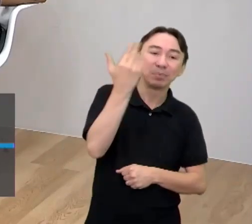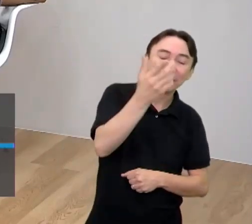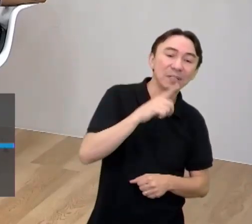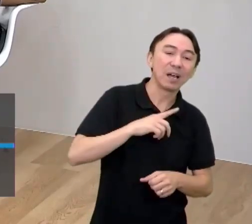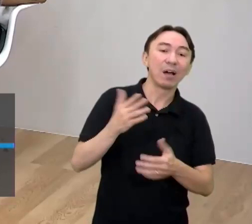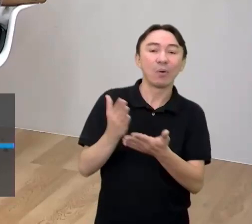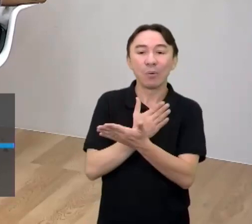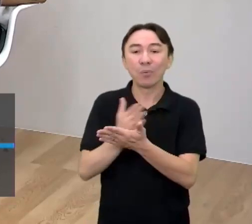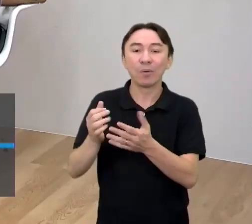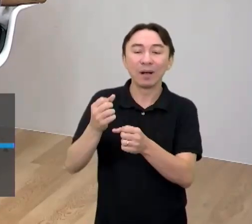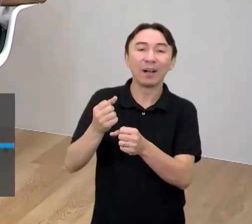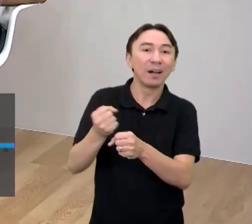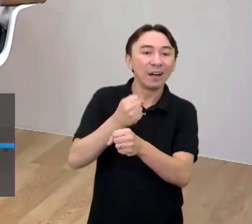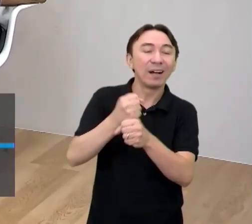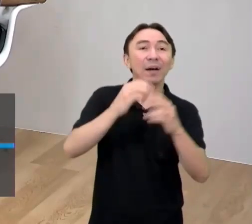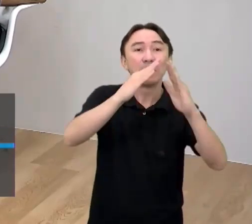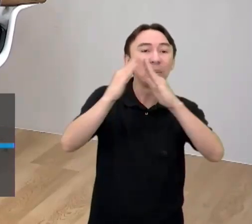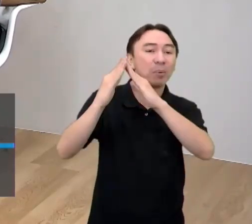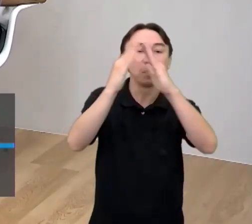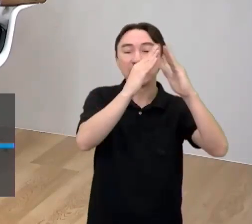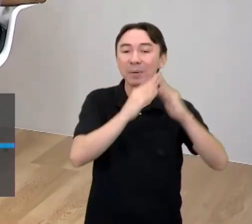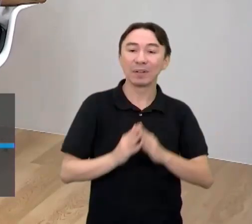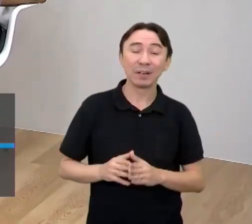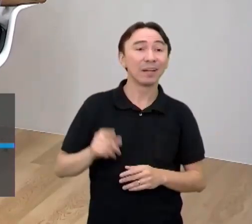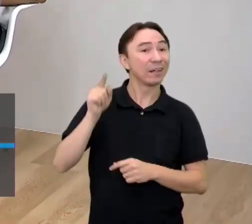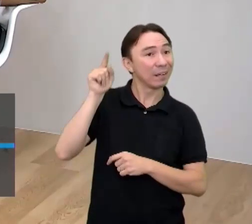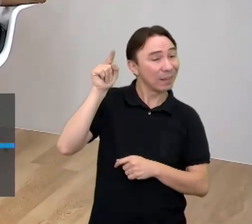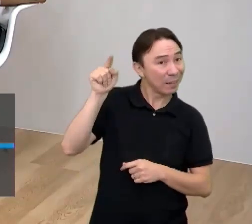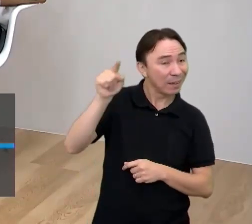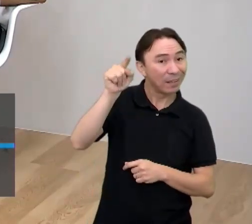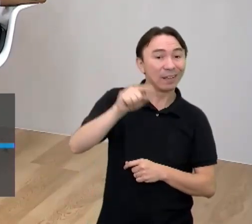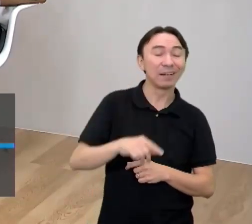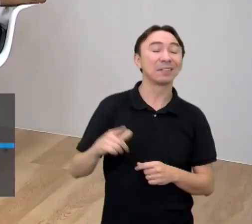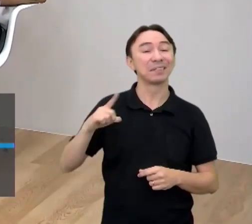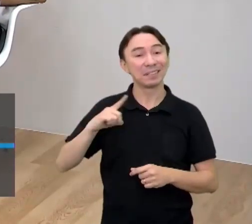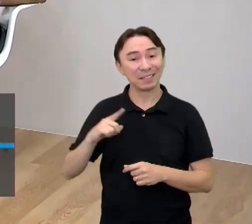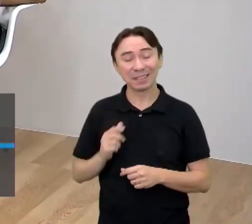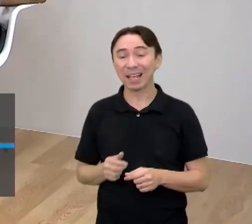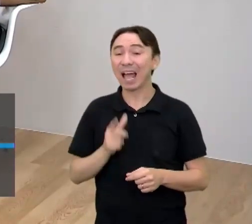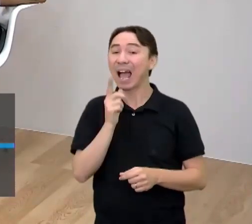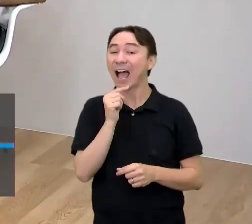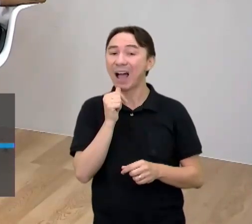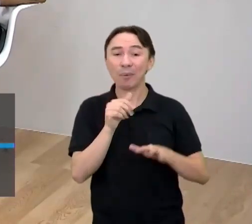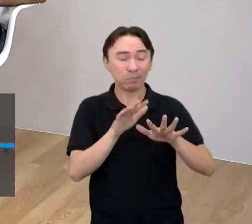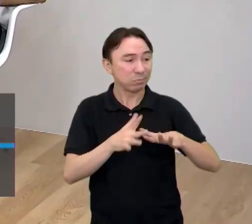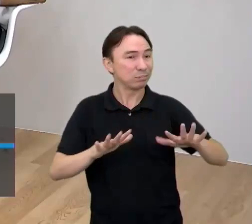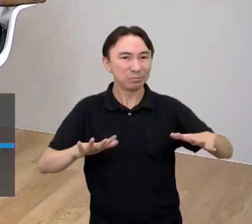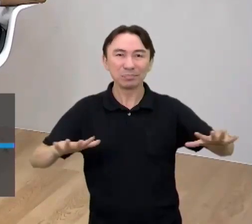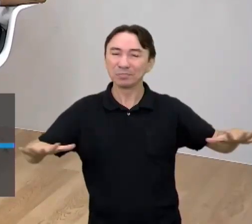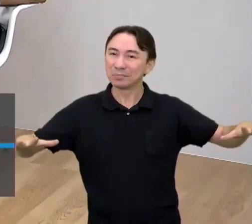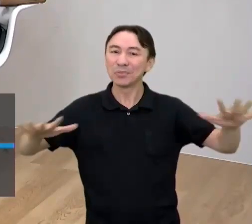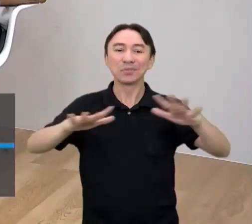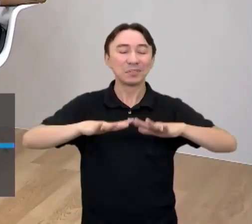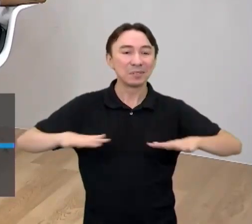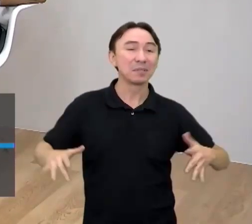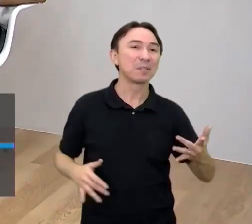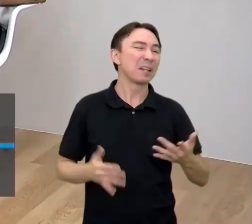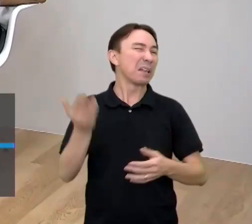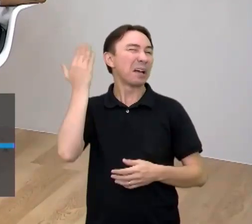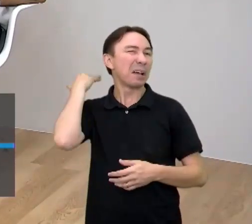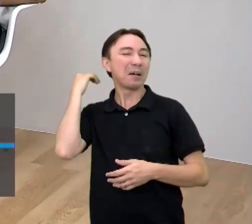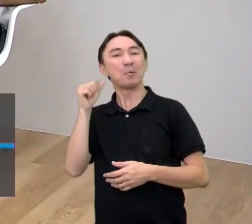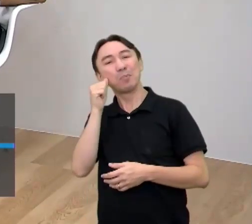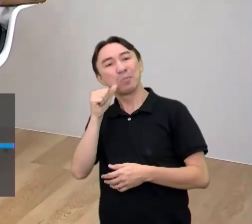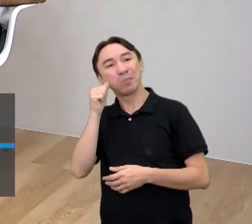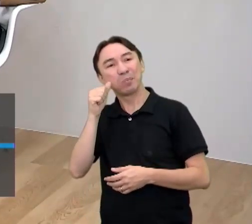da Sé. O Parque Dom Pedro era literalmente um pântano, usado principalmente pelas lavadeiras no século